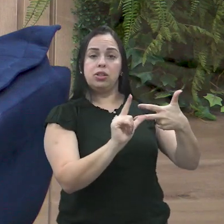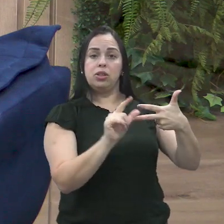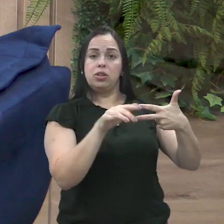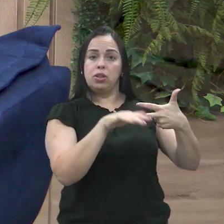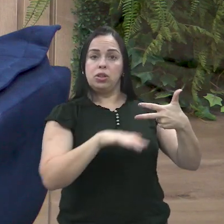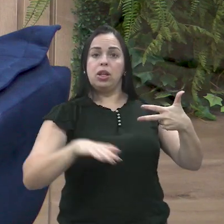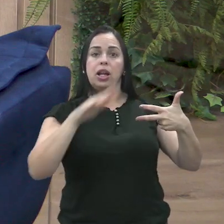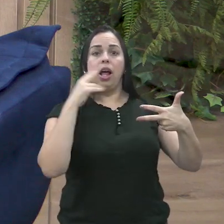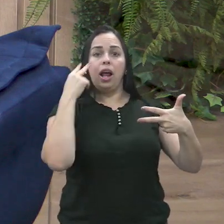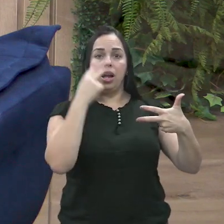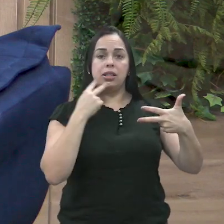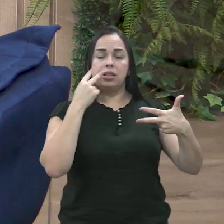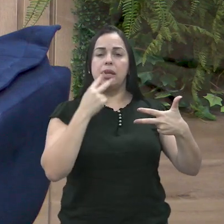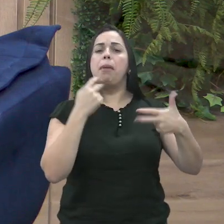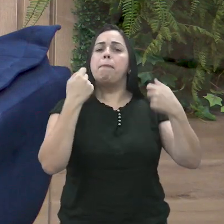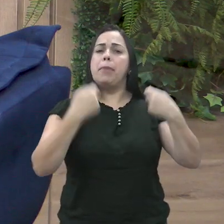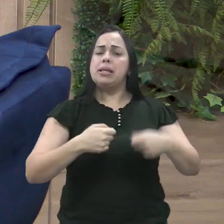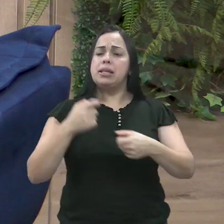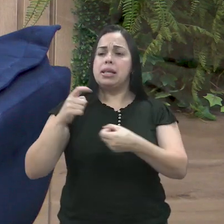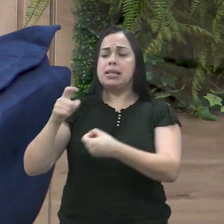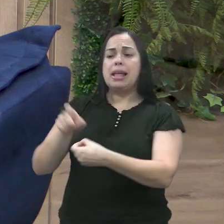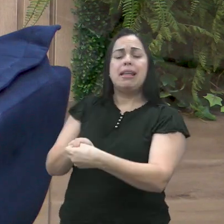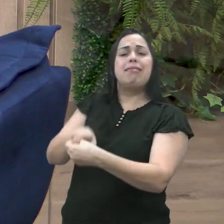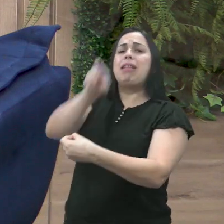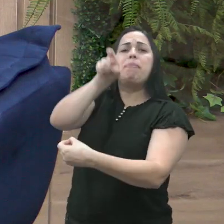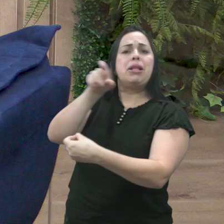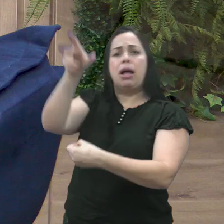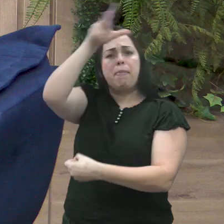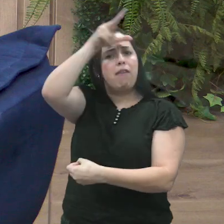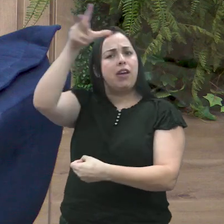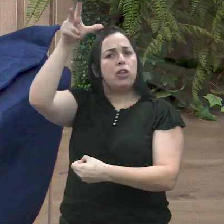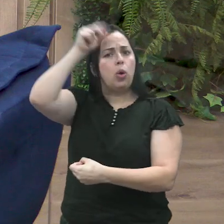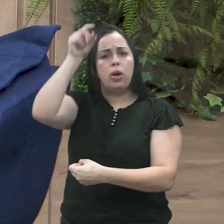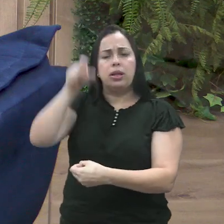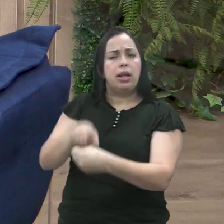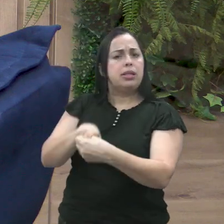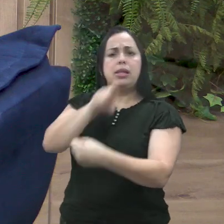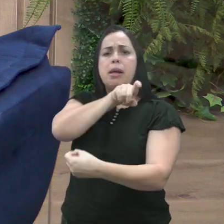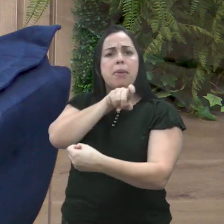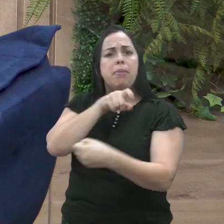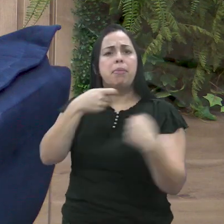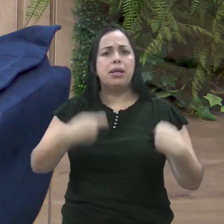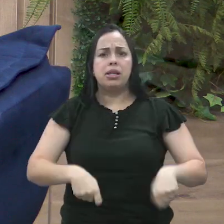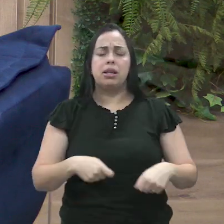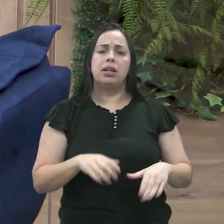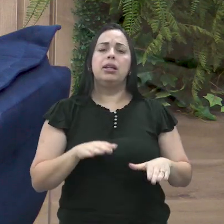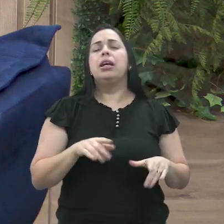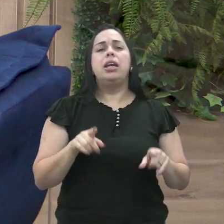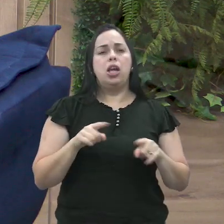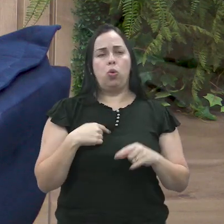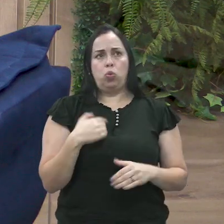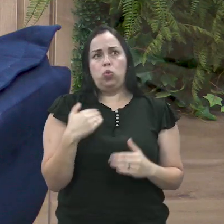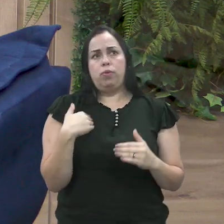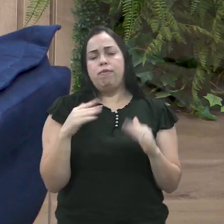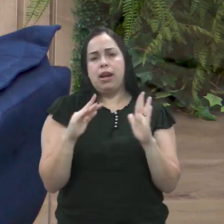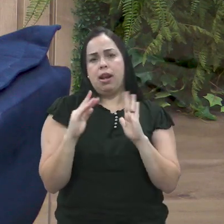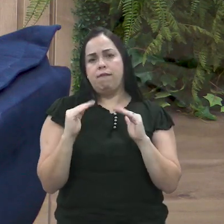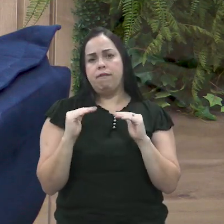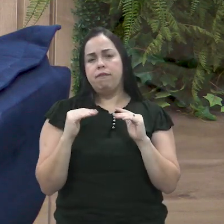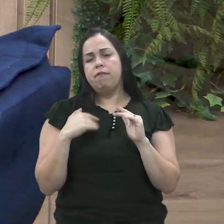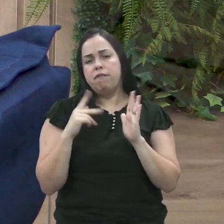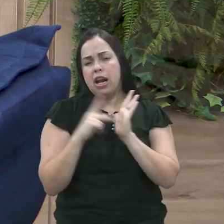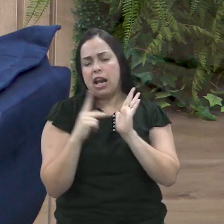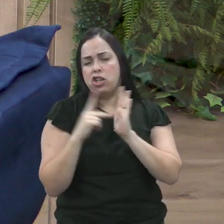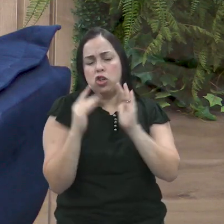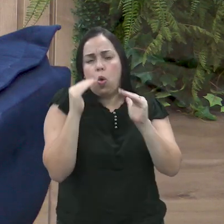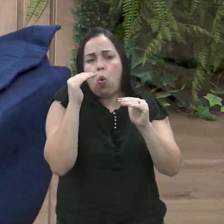vereadores como um todo atuem com independência do Poder Executivo, do prefeito. Não concordo com muitas vezes o que a gente vê